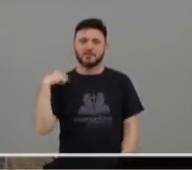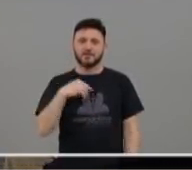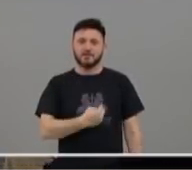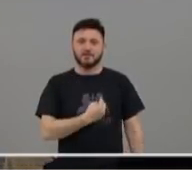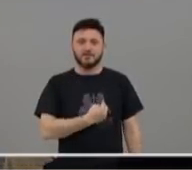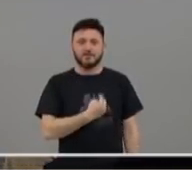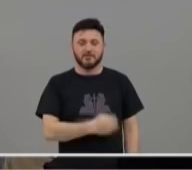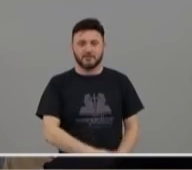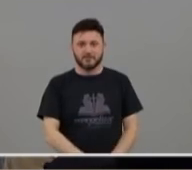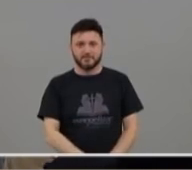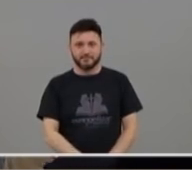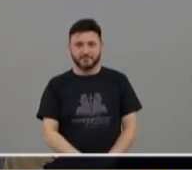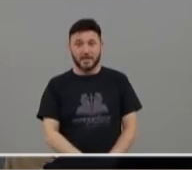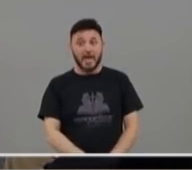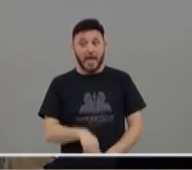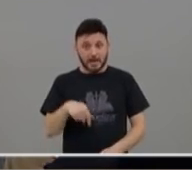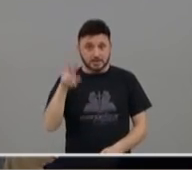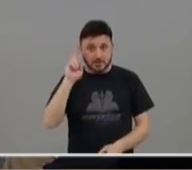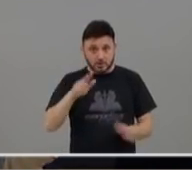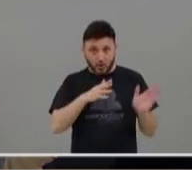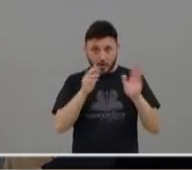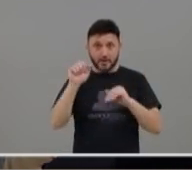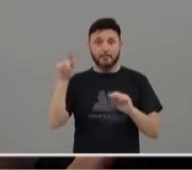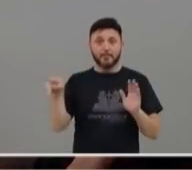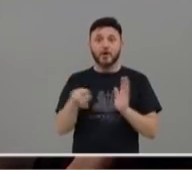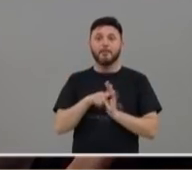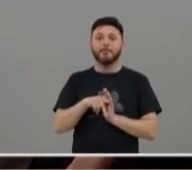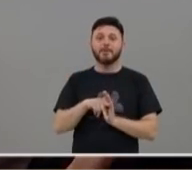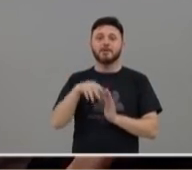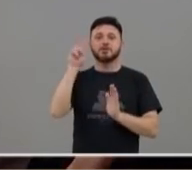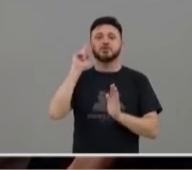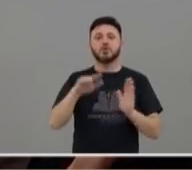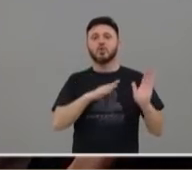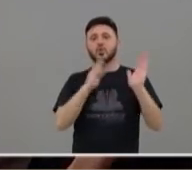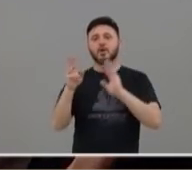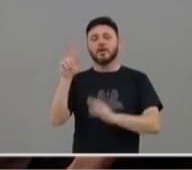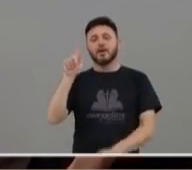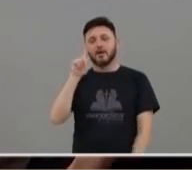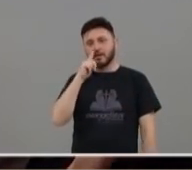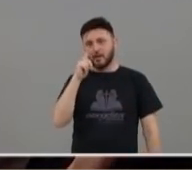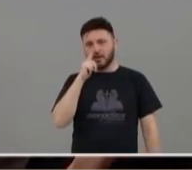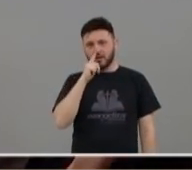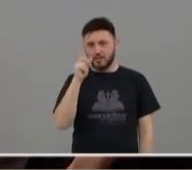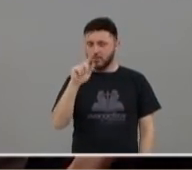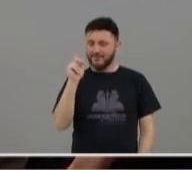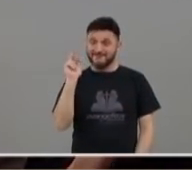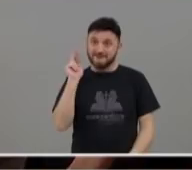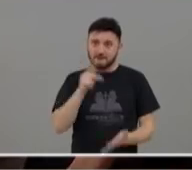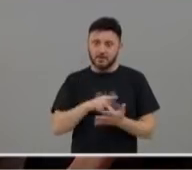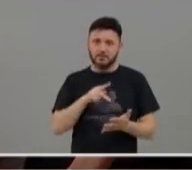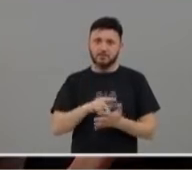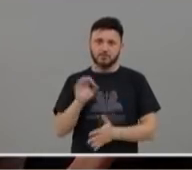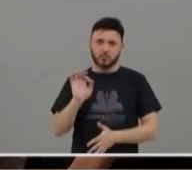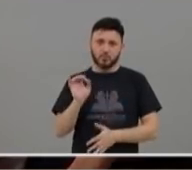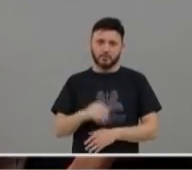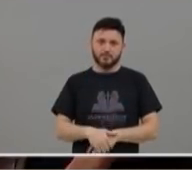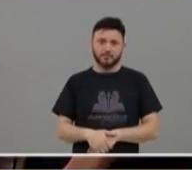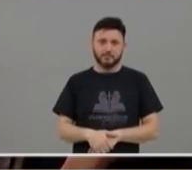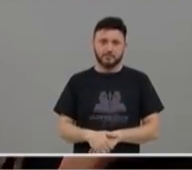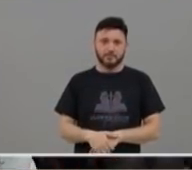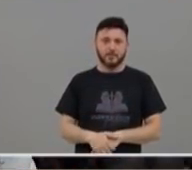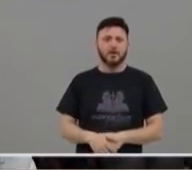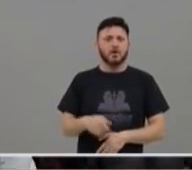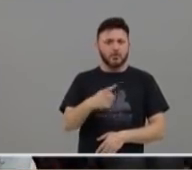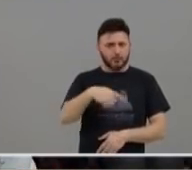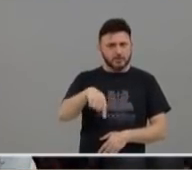quer fazer. Olha para essa pessoa aí que está do seu lado e você que está em casa, me responda isso. Olha para ela e fala assim: você é humilde,